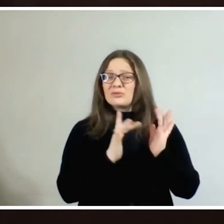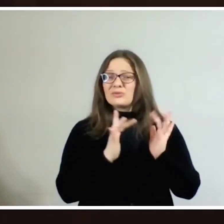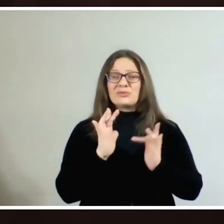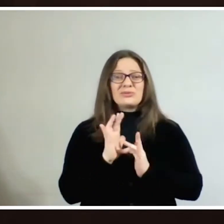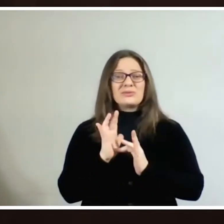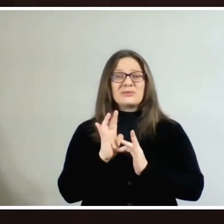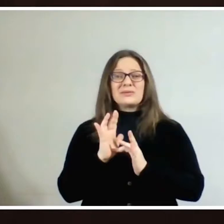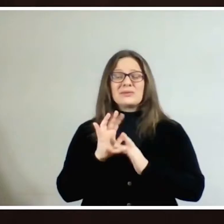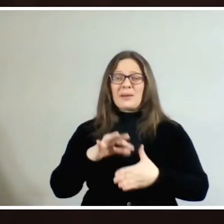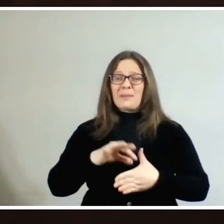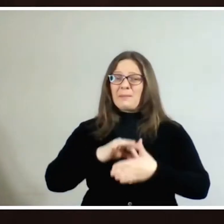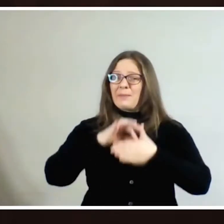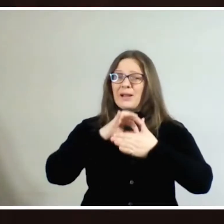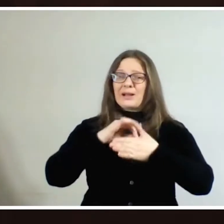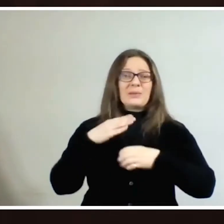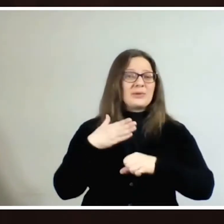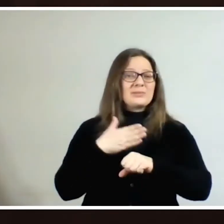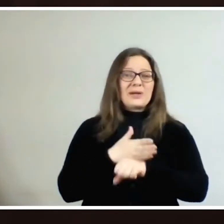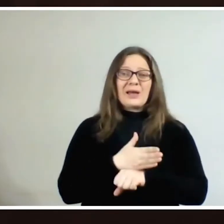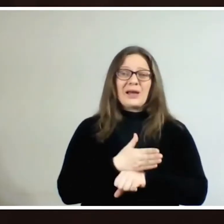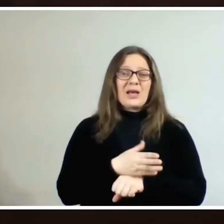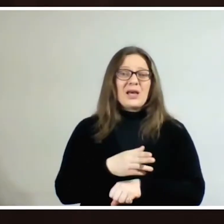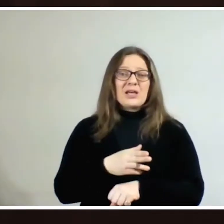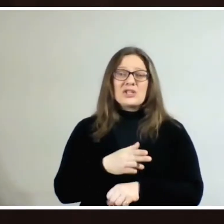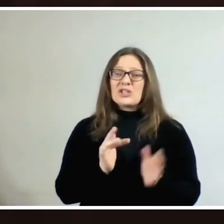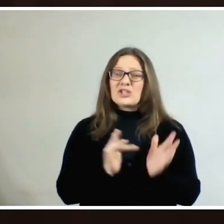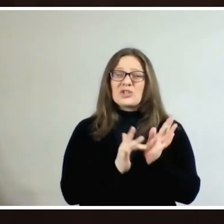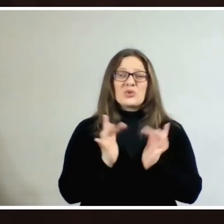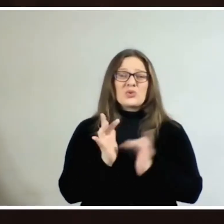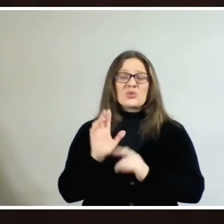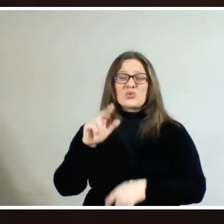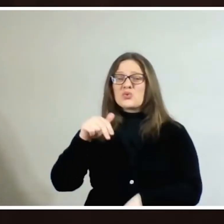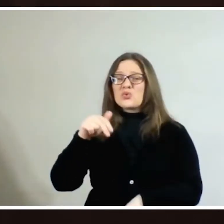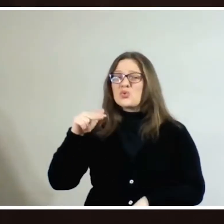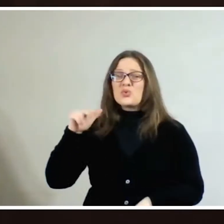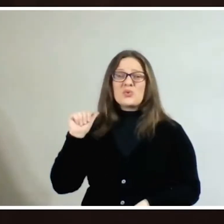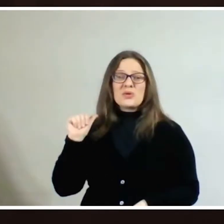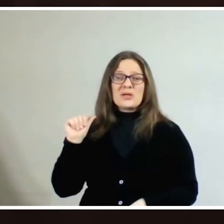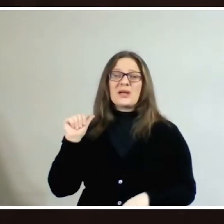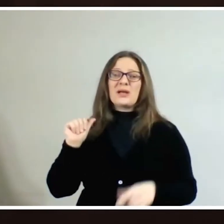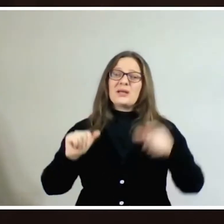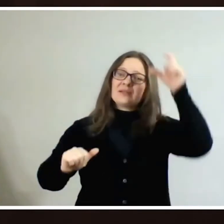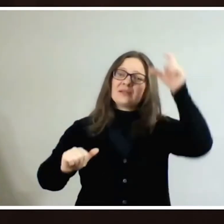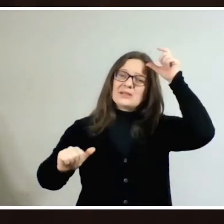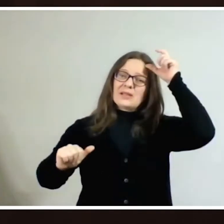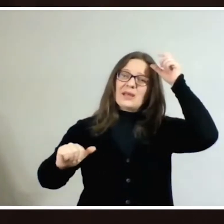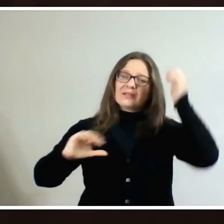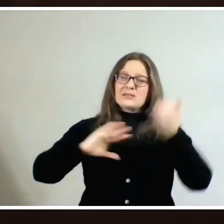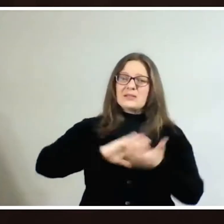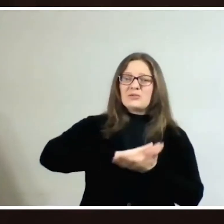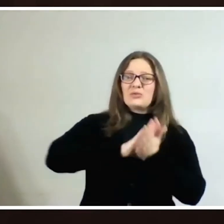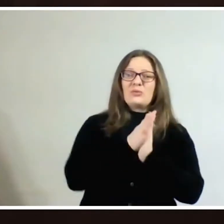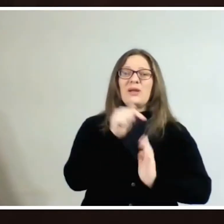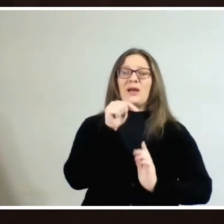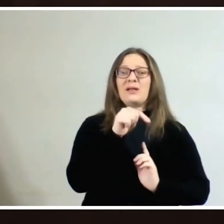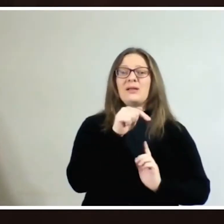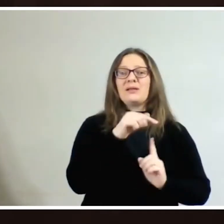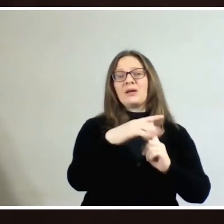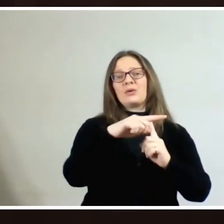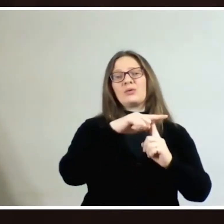diabo. E ele não participou do pecado dessa carne. Romanos 8,3 fala que